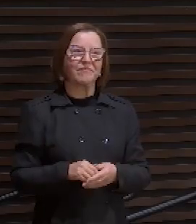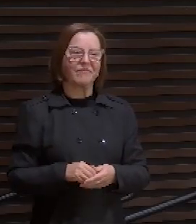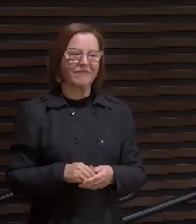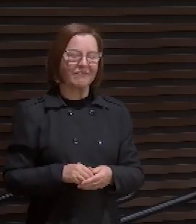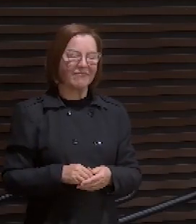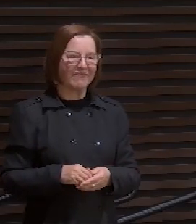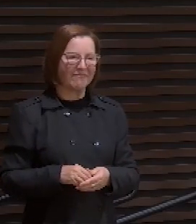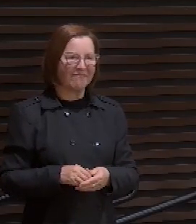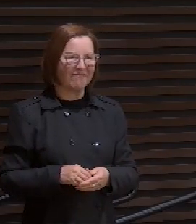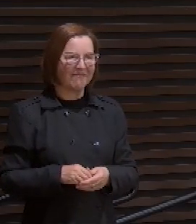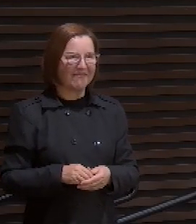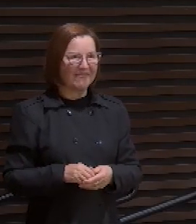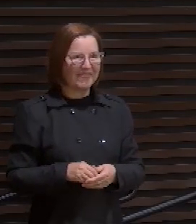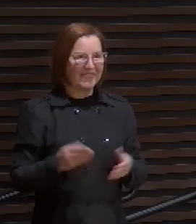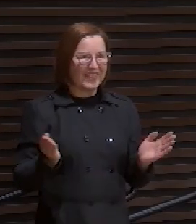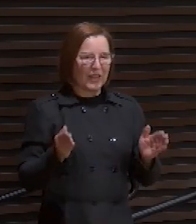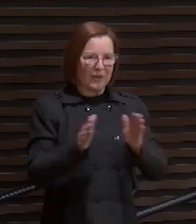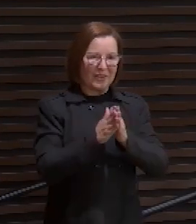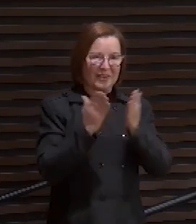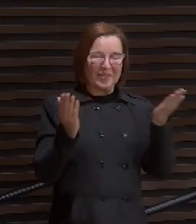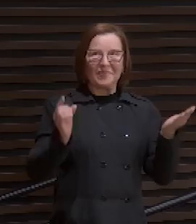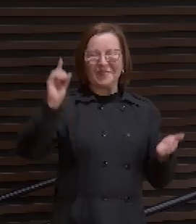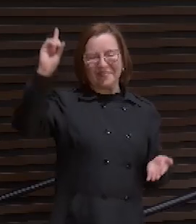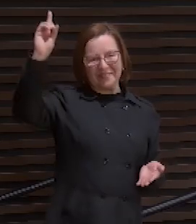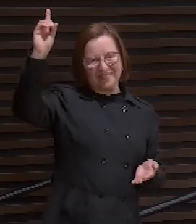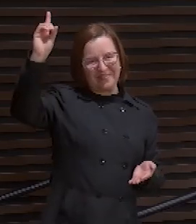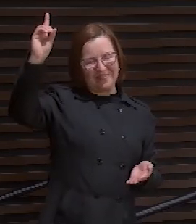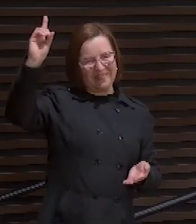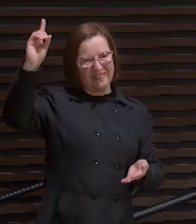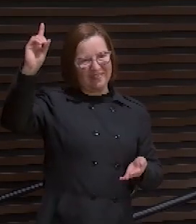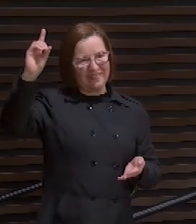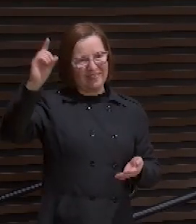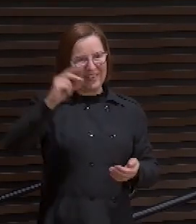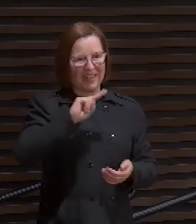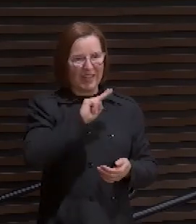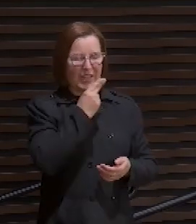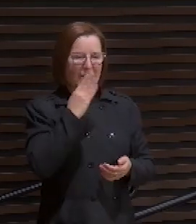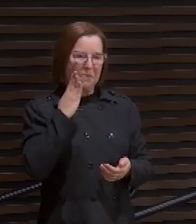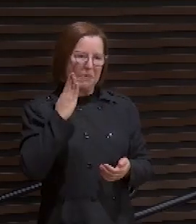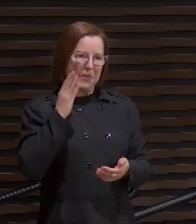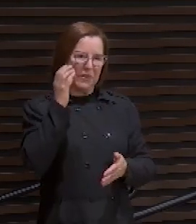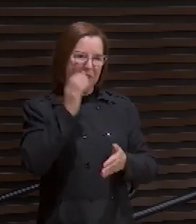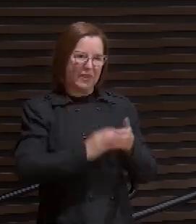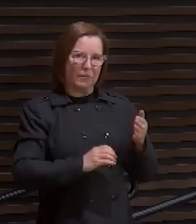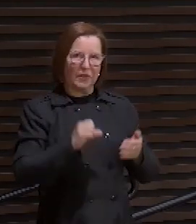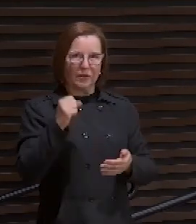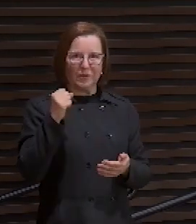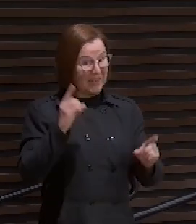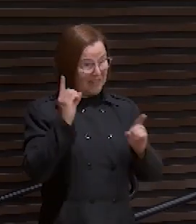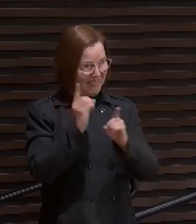Muito bem, meus irmãos, vamos abrir as nossas Bíblias em Hebreus, no capítulo 8.